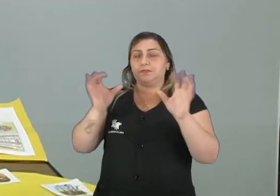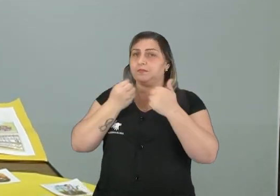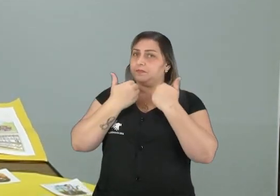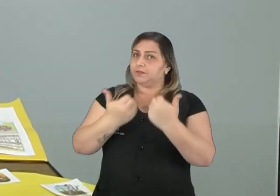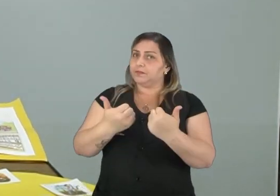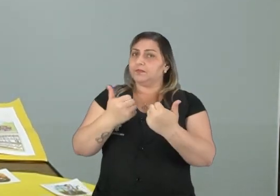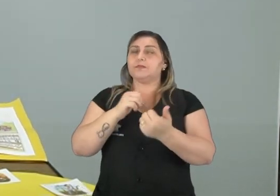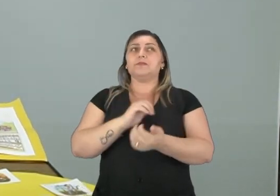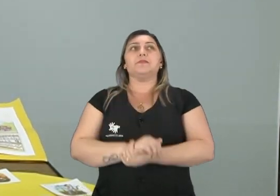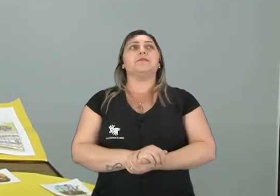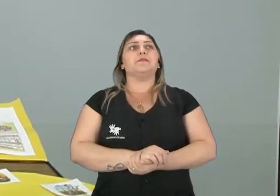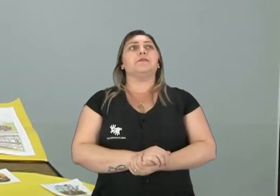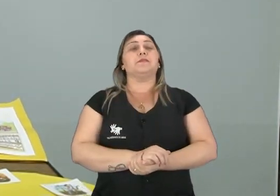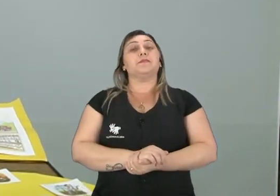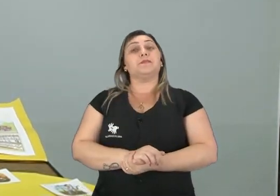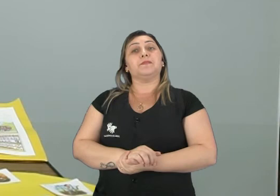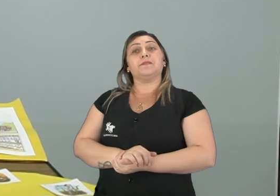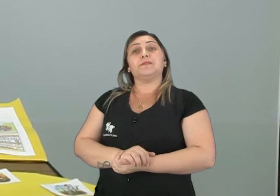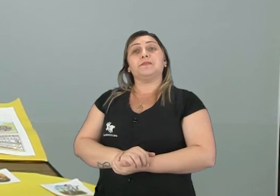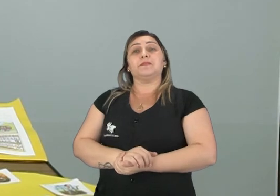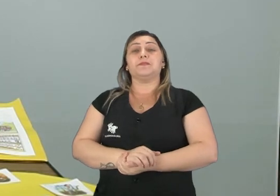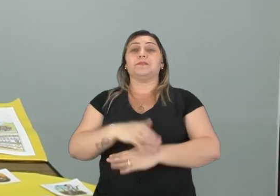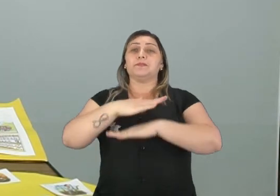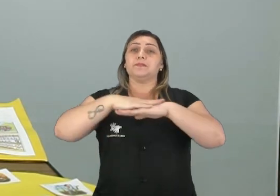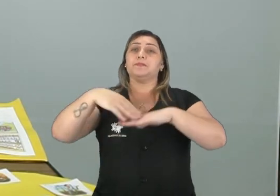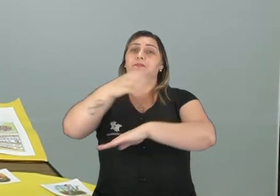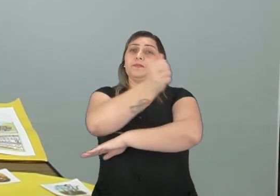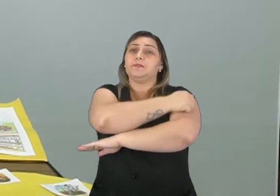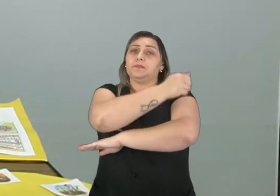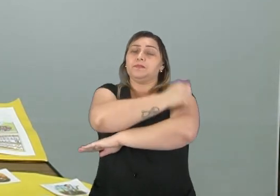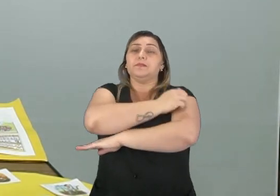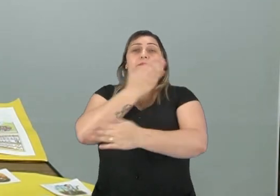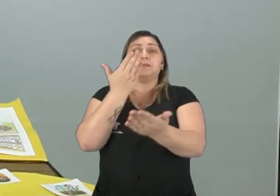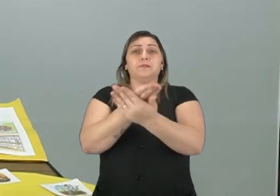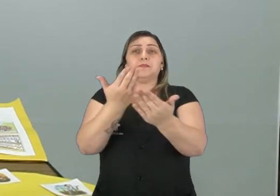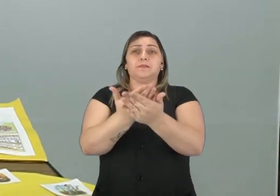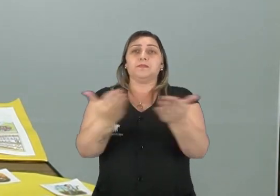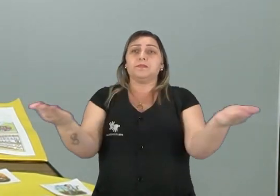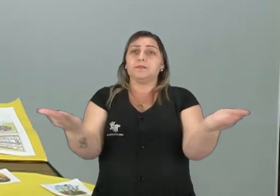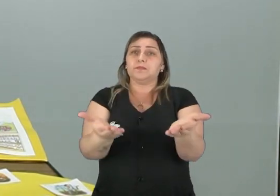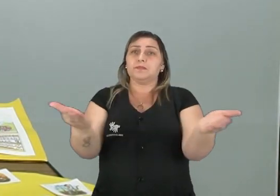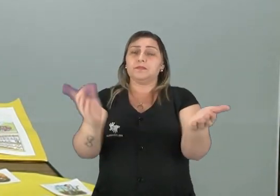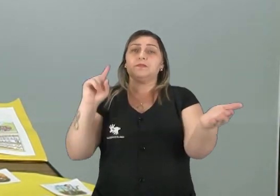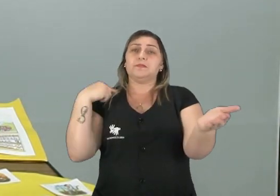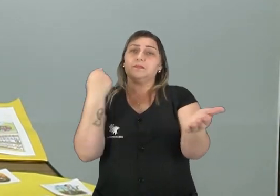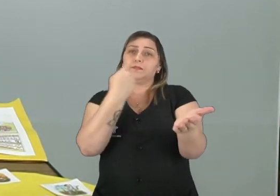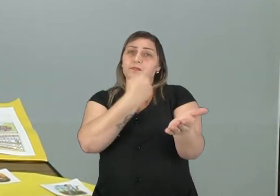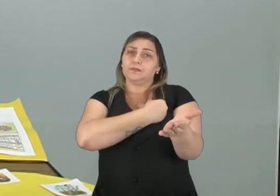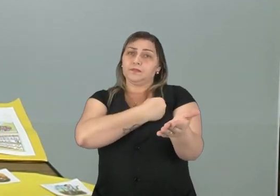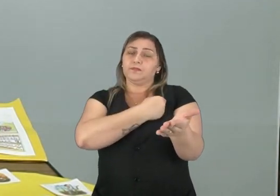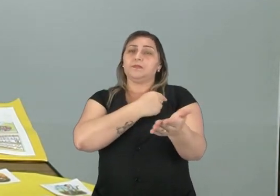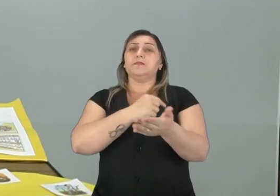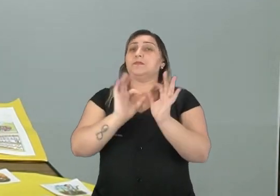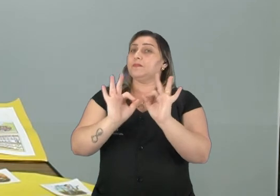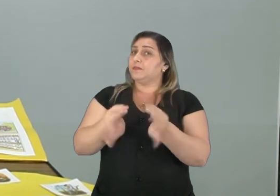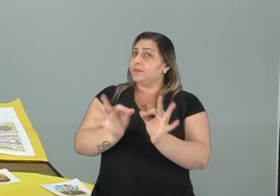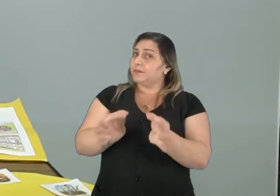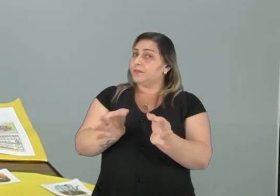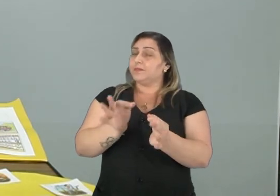bem. Então, queridos estudantes, esta foi a nossa aula de hoje,